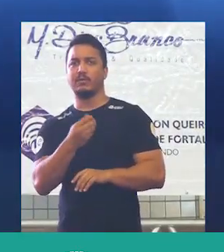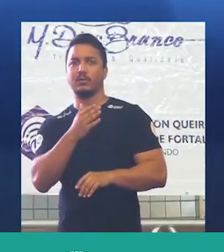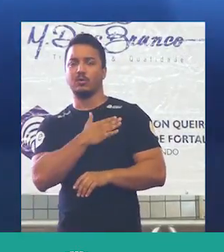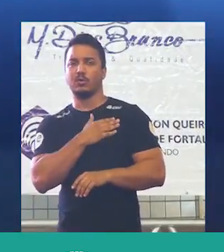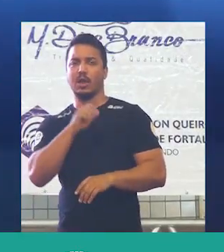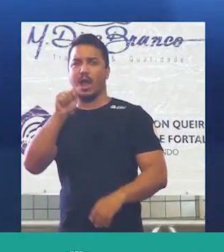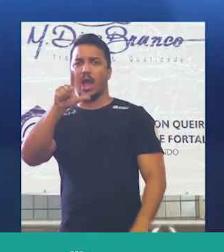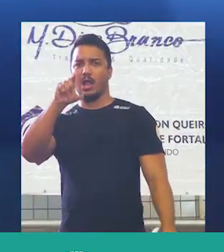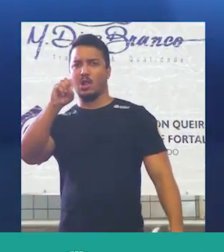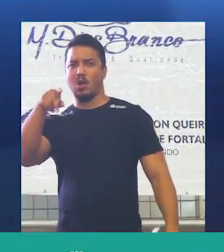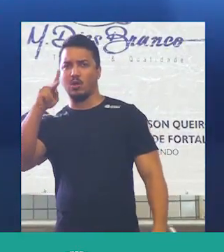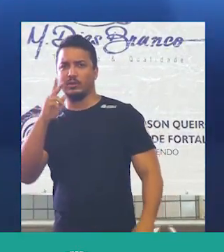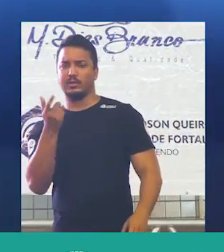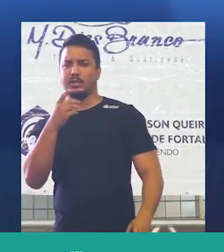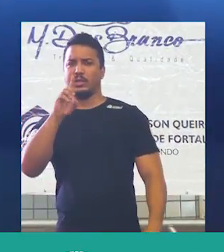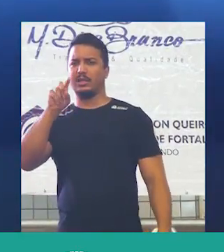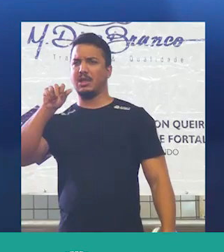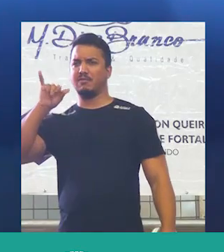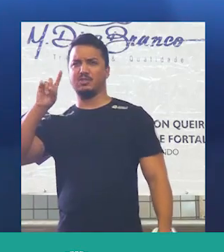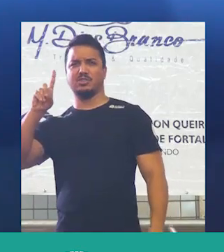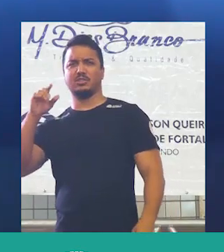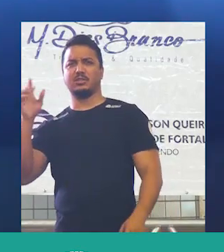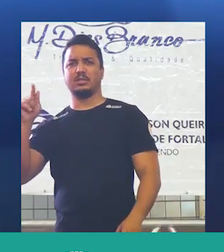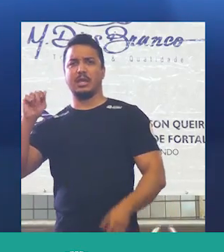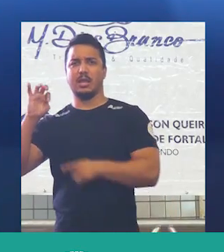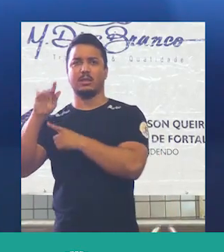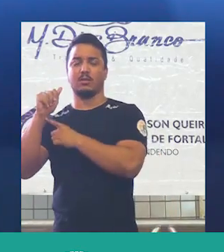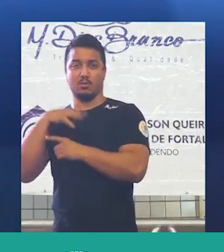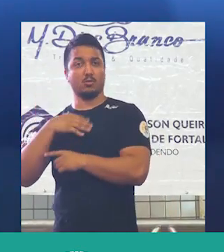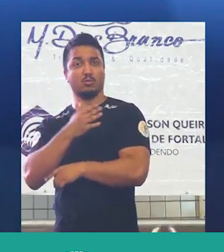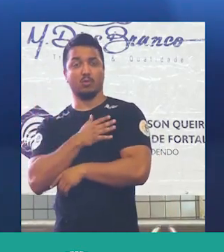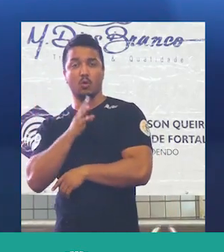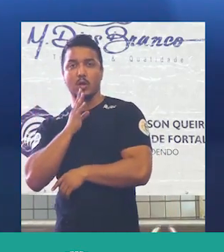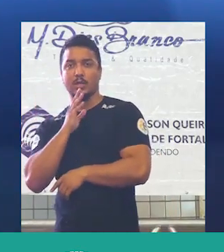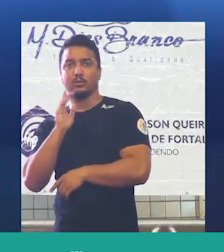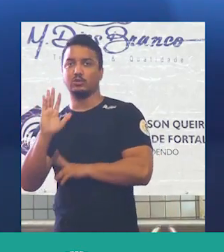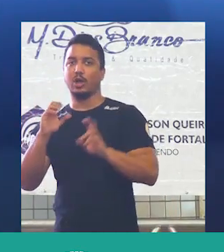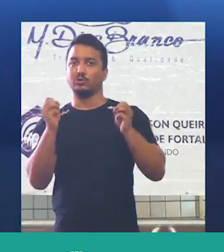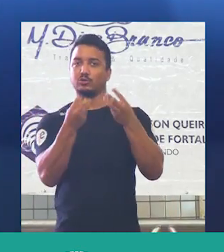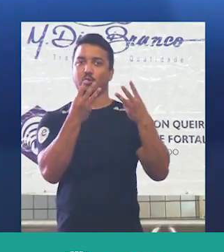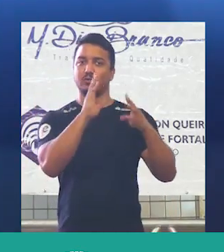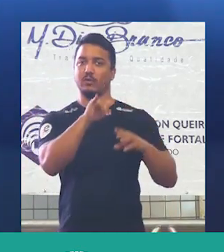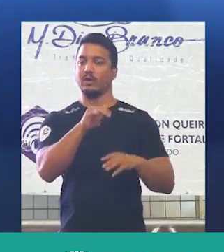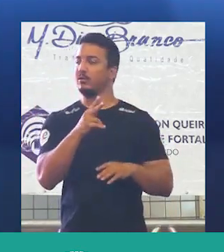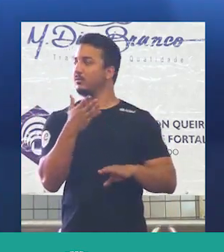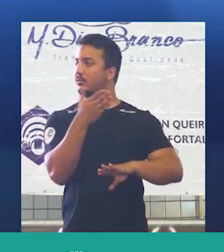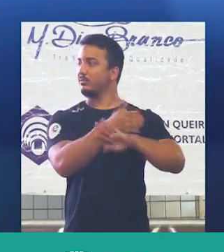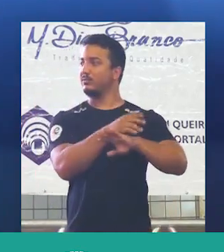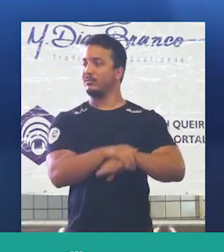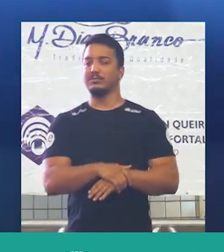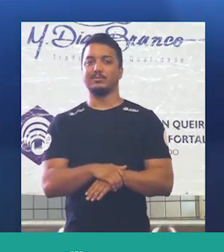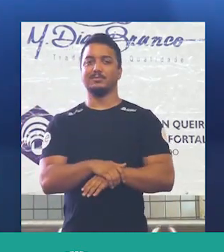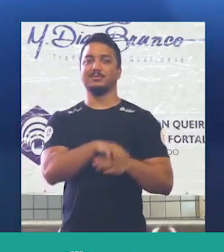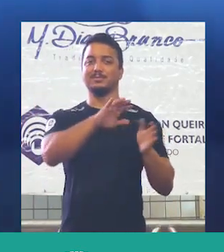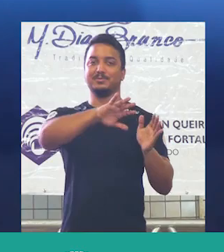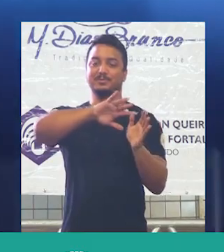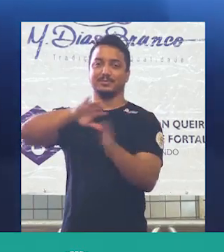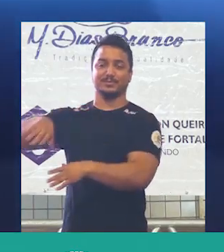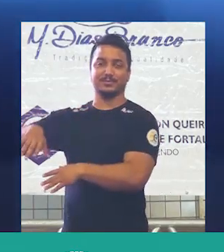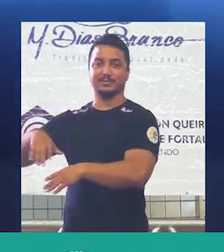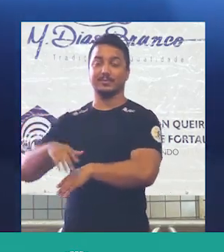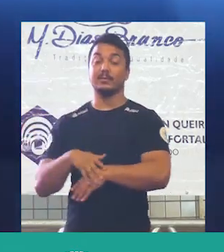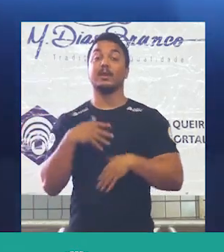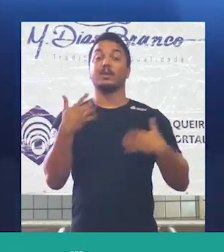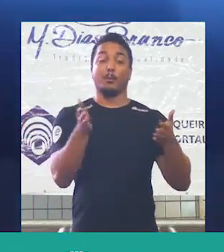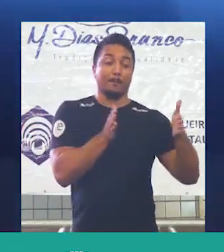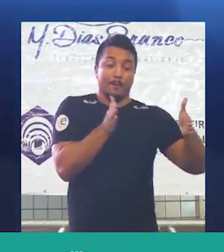de Alok, David Guetta, essas coisas aí eu conheço. Fui até pro show, né? Show do Alok, eu estava lá. Pois vamos aqui.